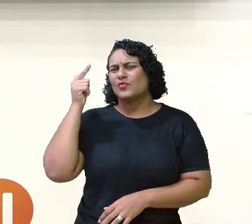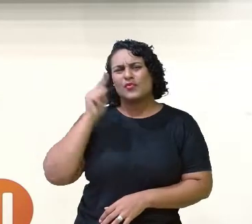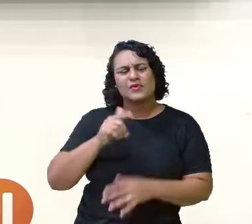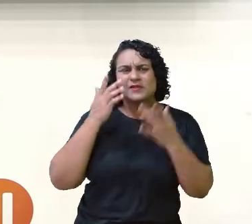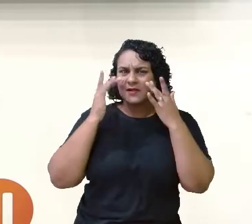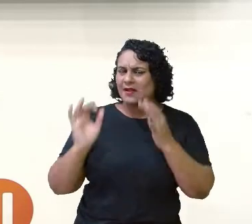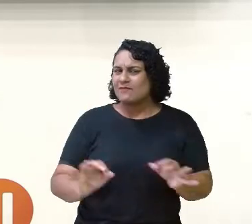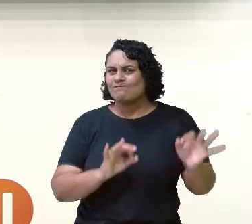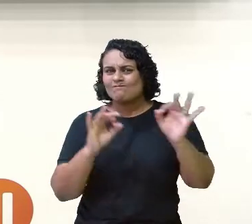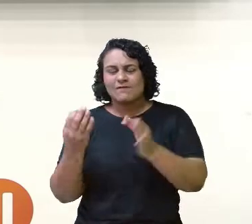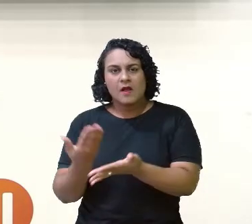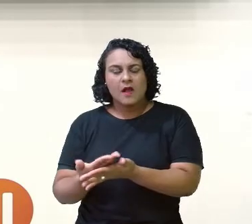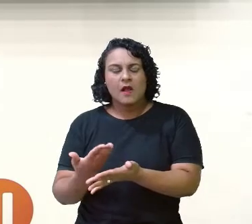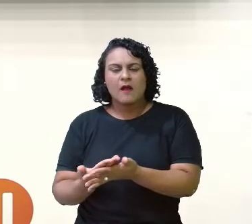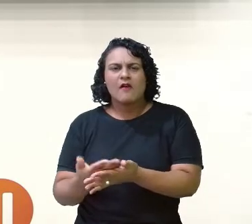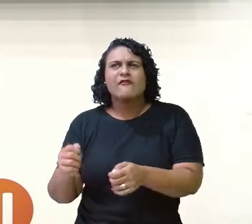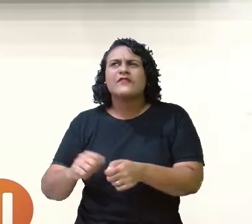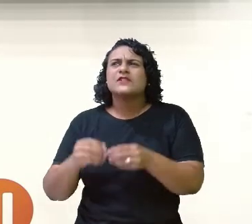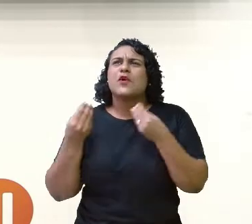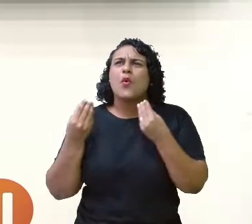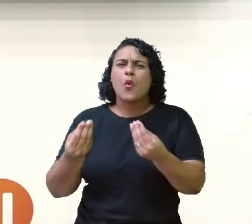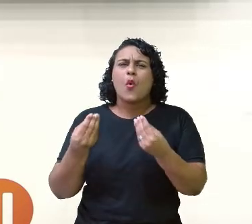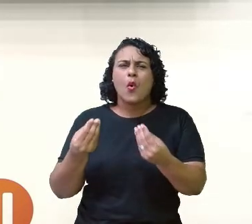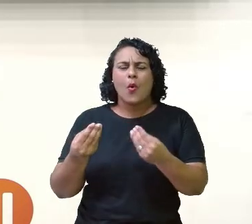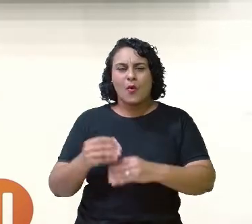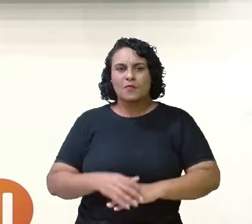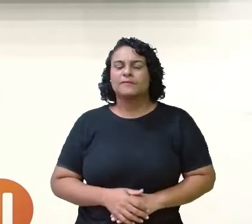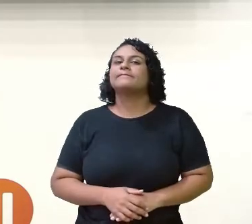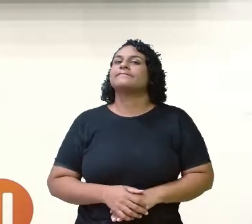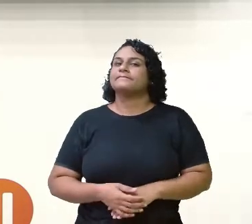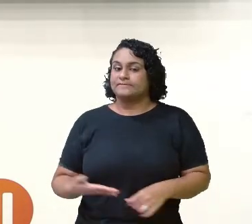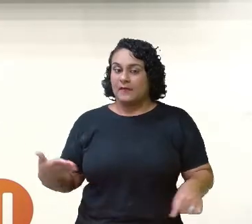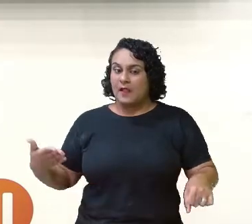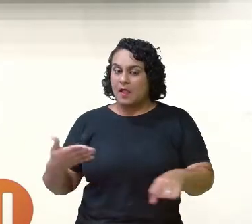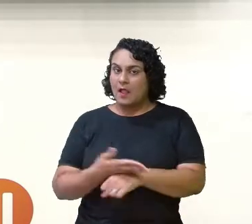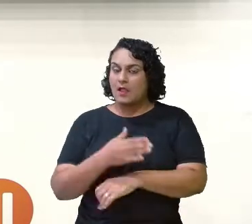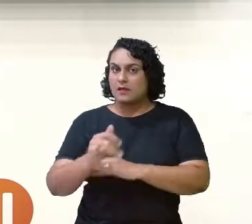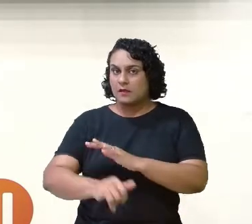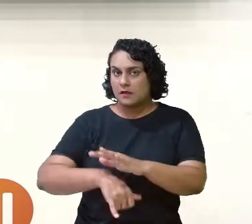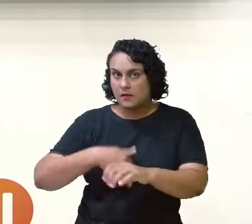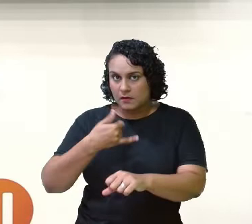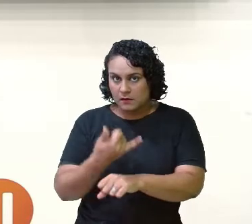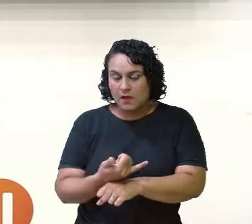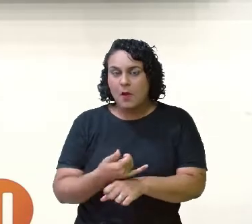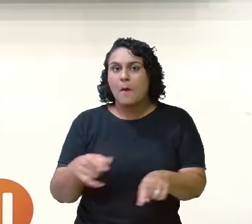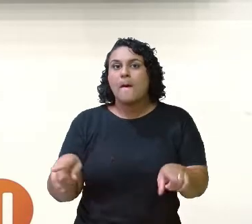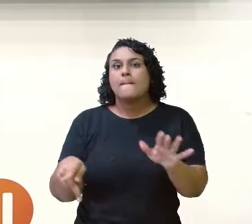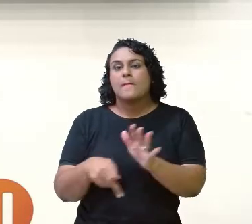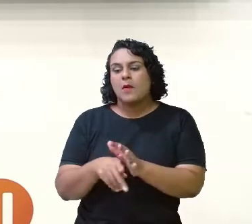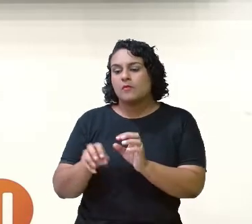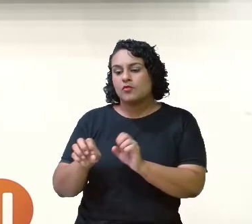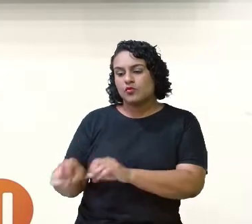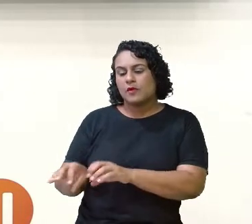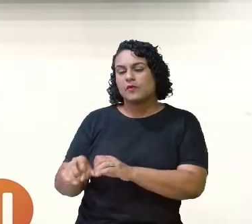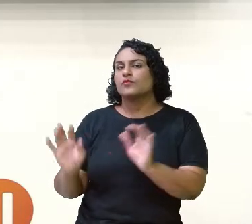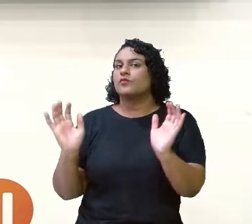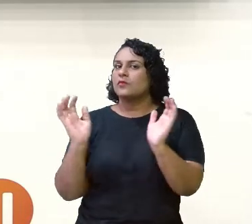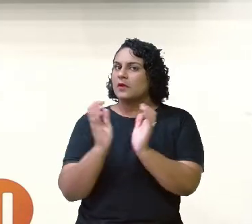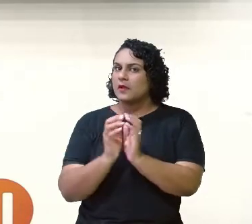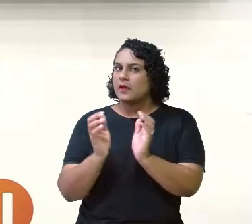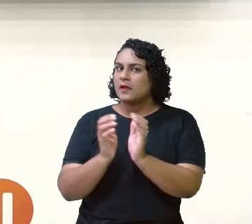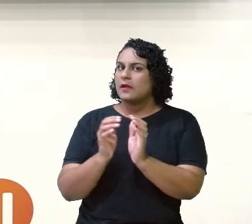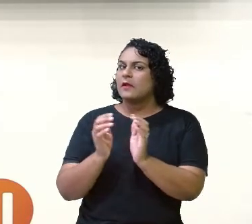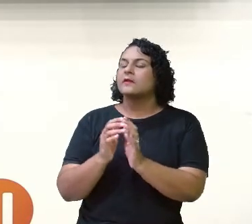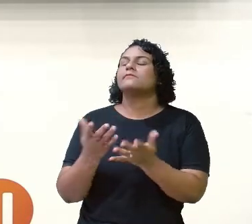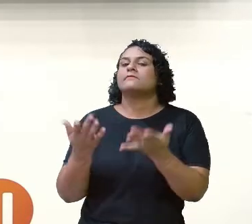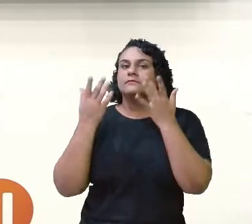aula ainda. Como é que eu faço? Vai lá no canal do YouTube Educa Recife e